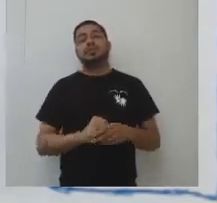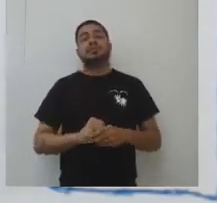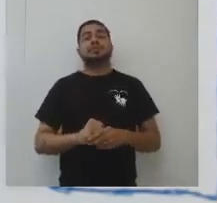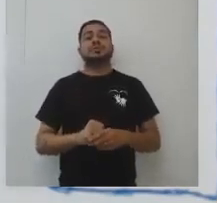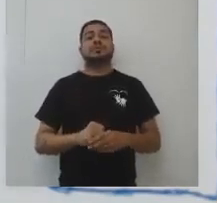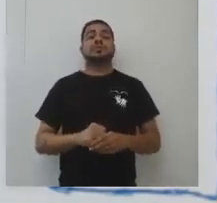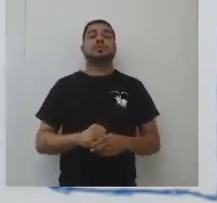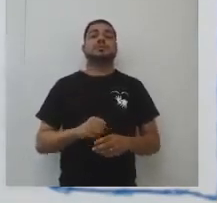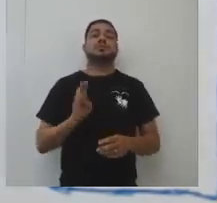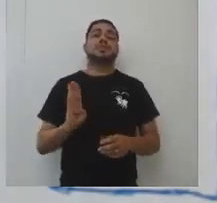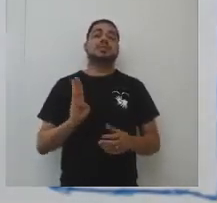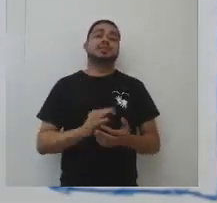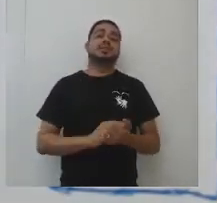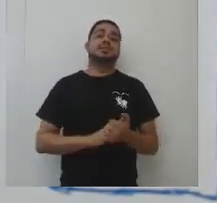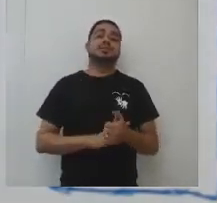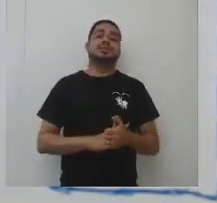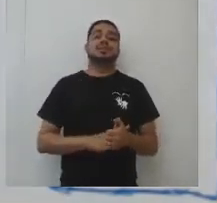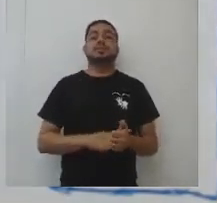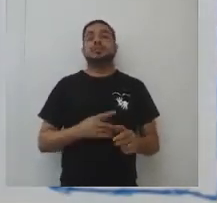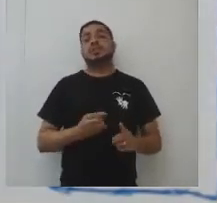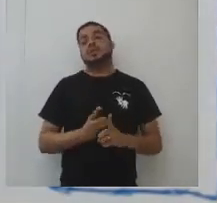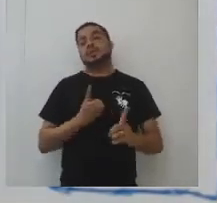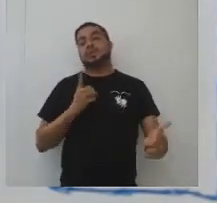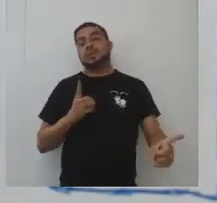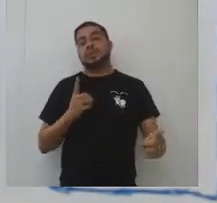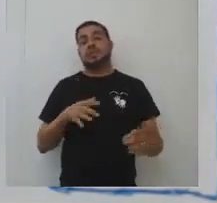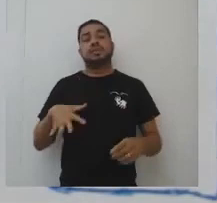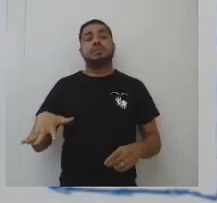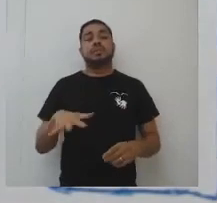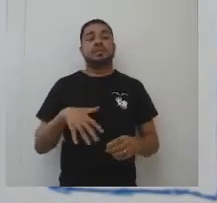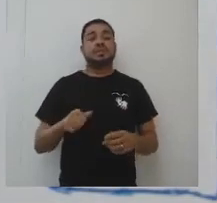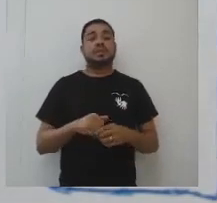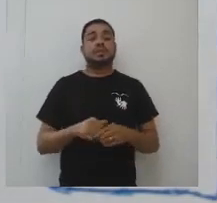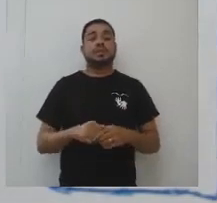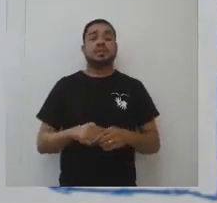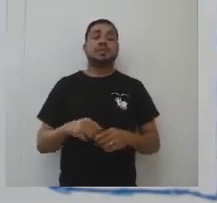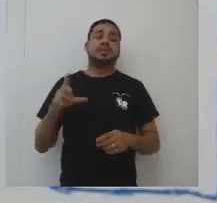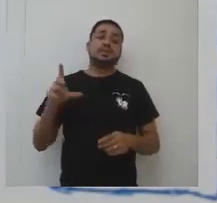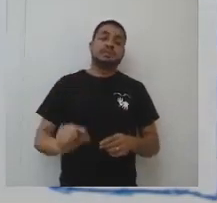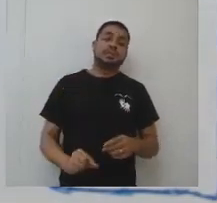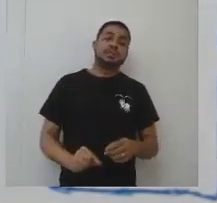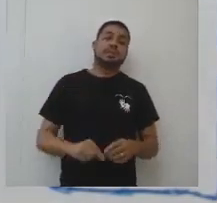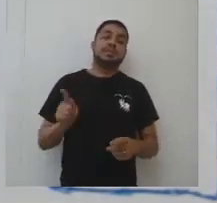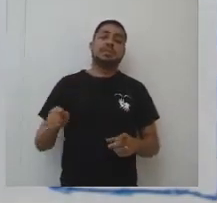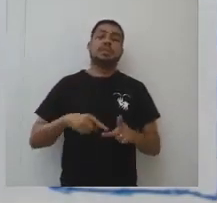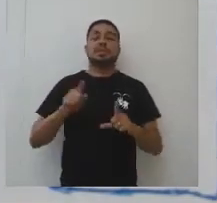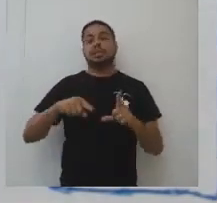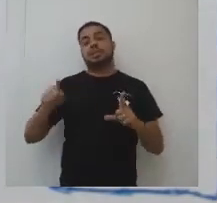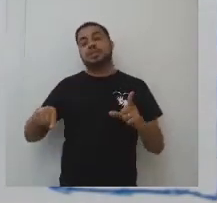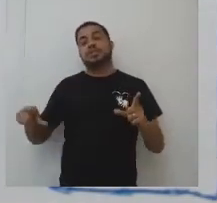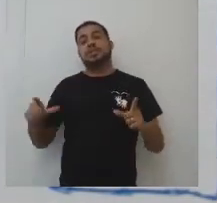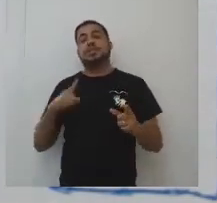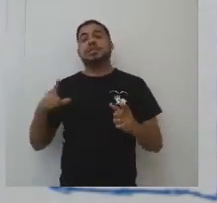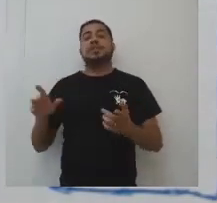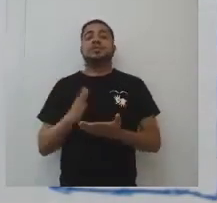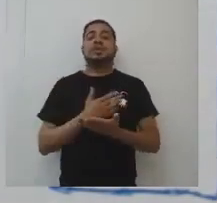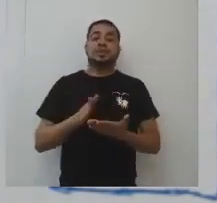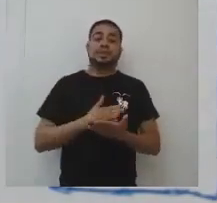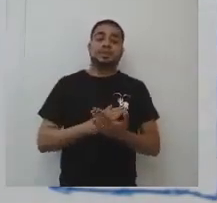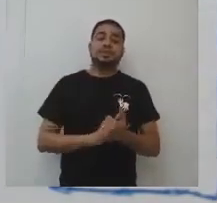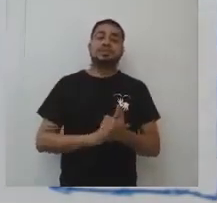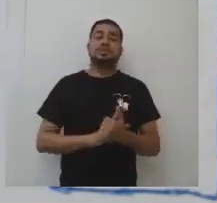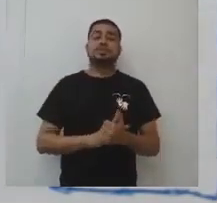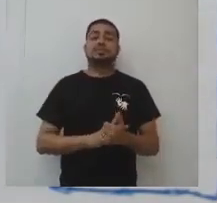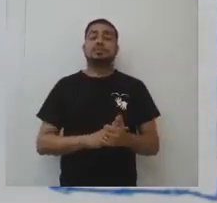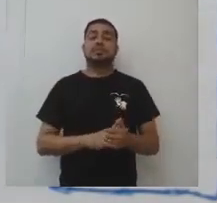B. Porque na medida em que a distância aumenta, o campo o quê? Diminui. Esse gráfico diz que é uma variação inversa. Por